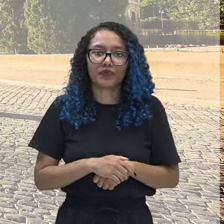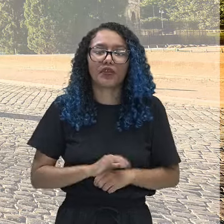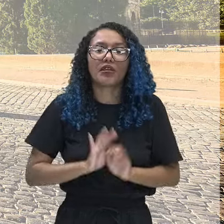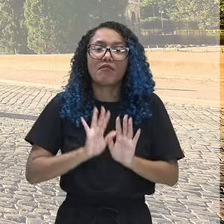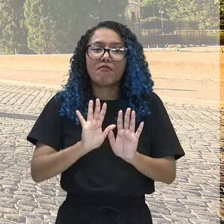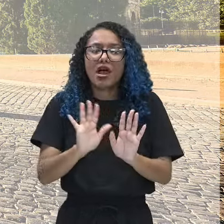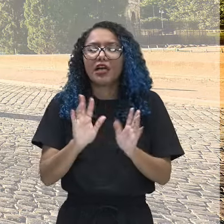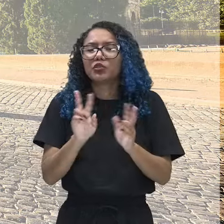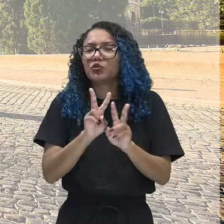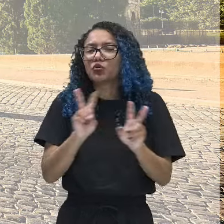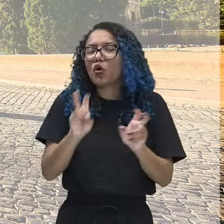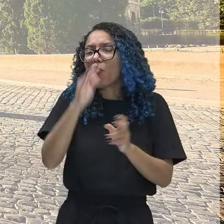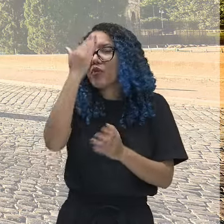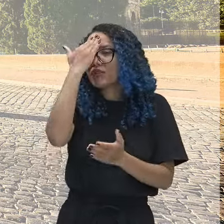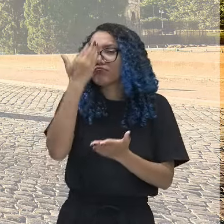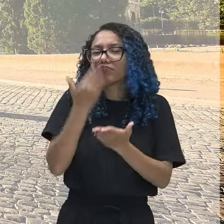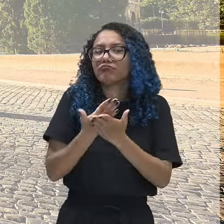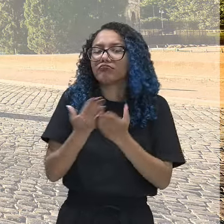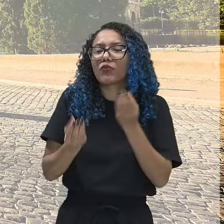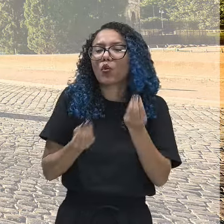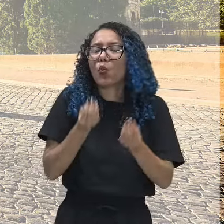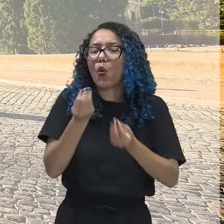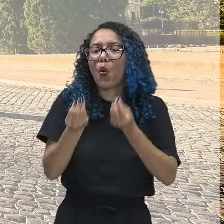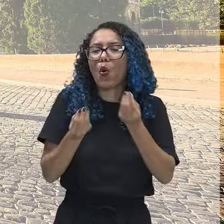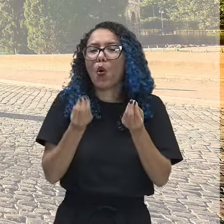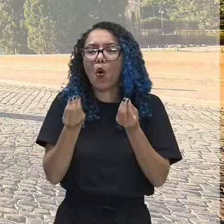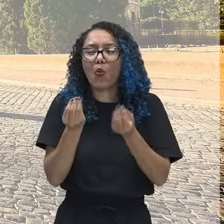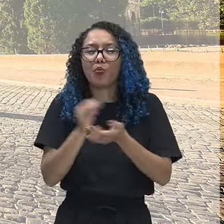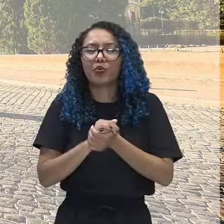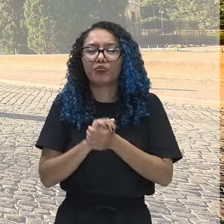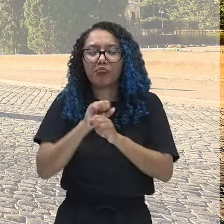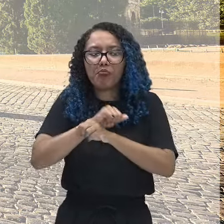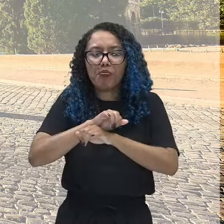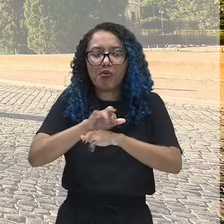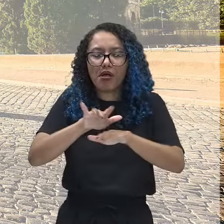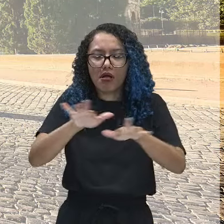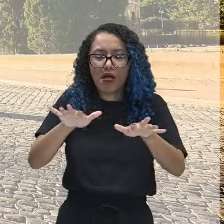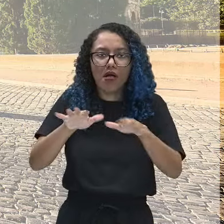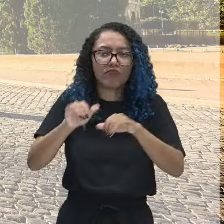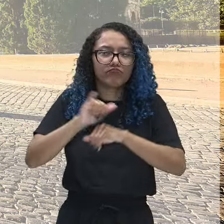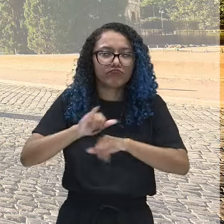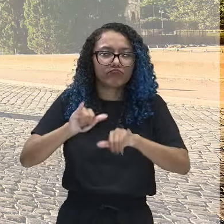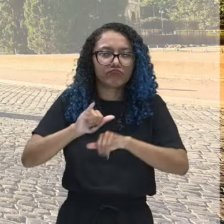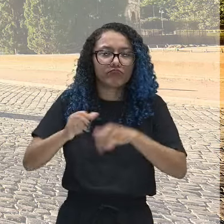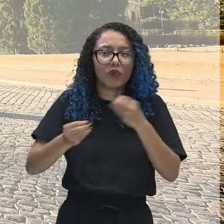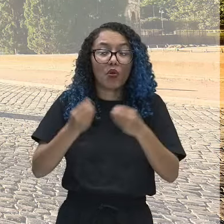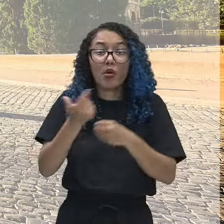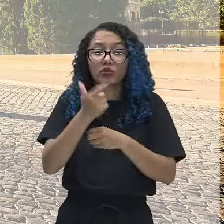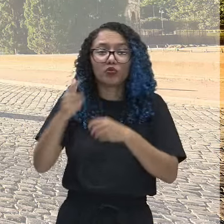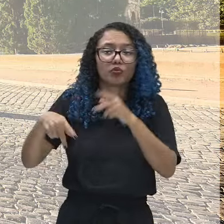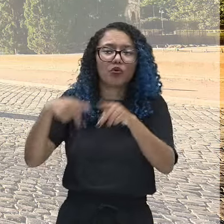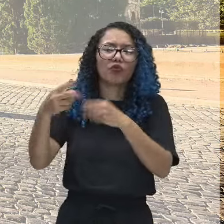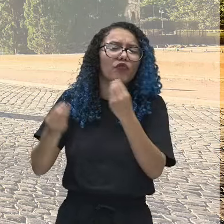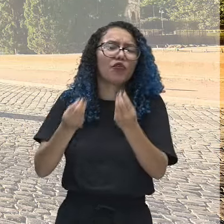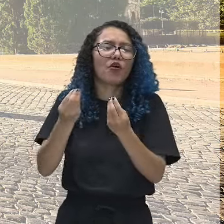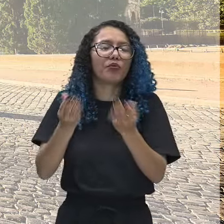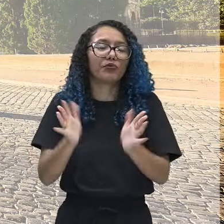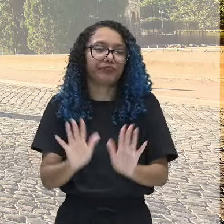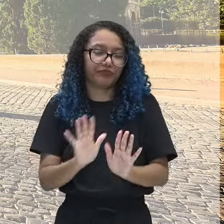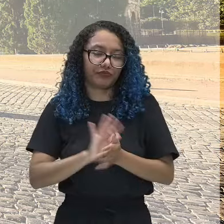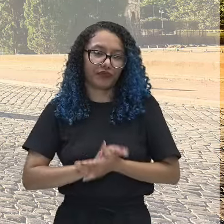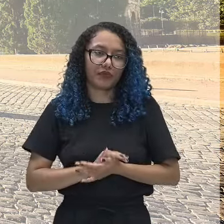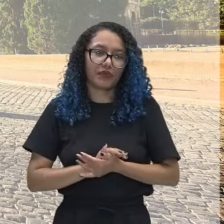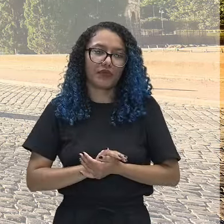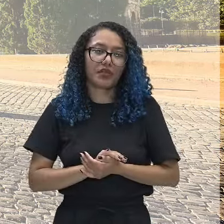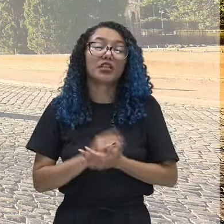às crenças romanas, professor, que eles tentavam transmitir, por assim dizer, para outros povos? Era um